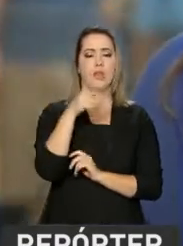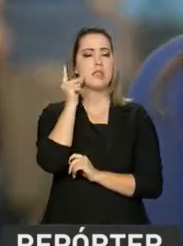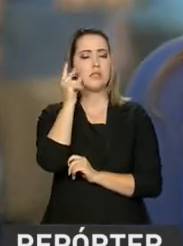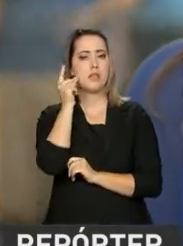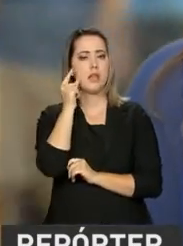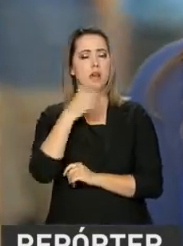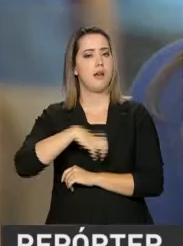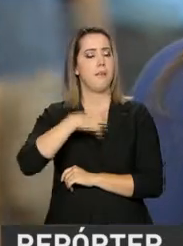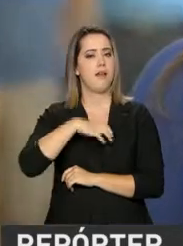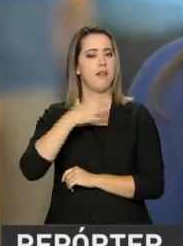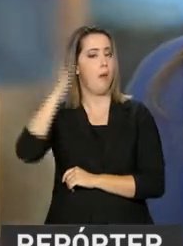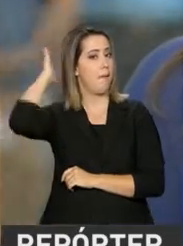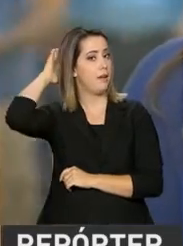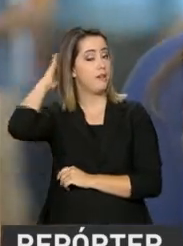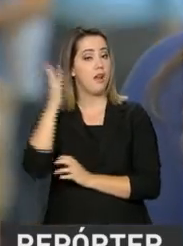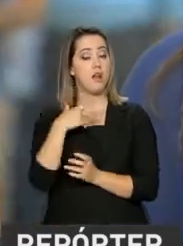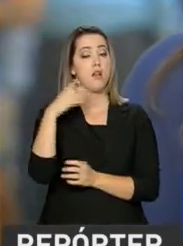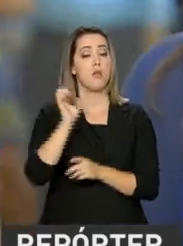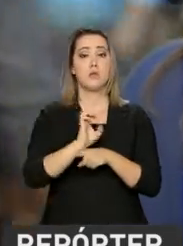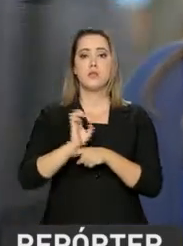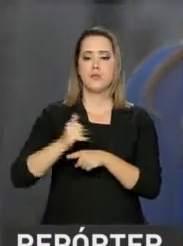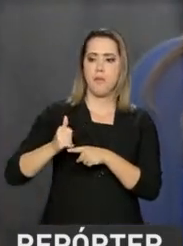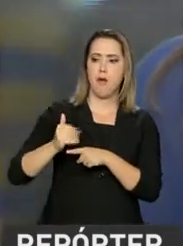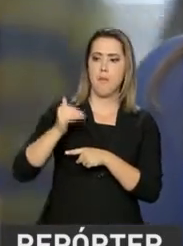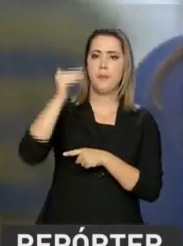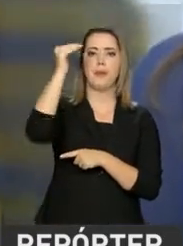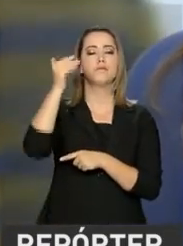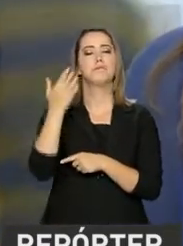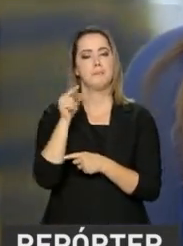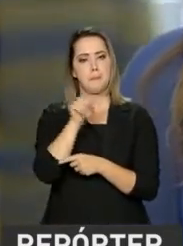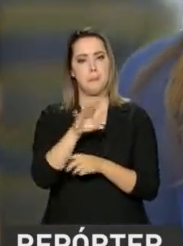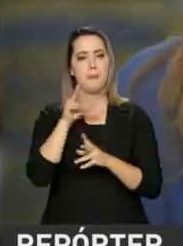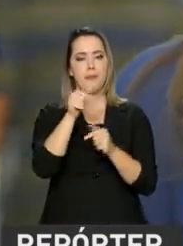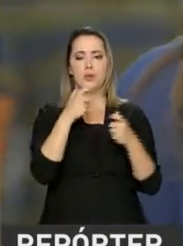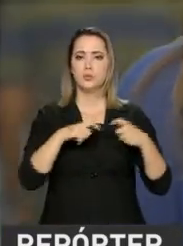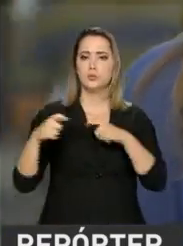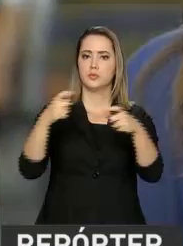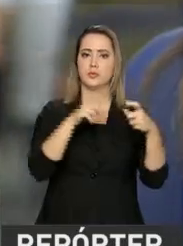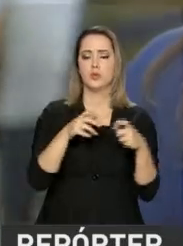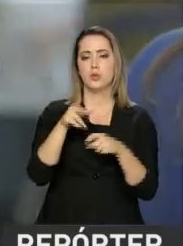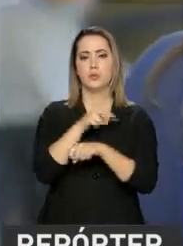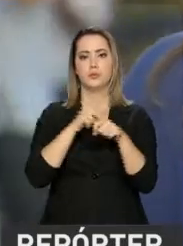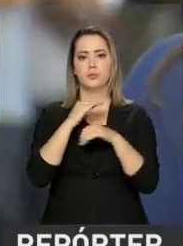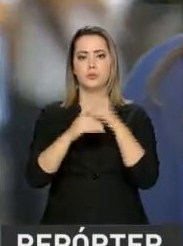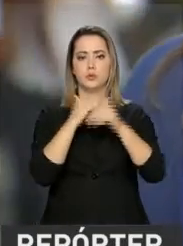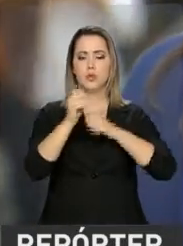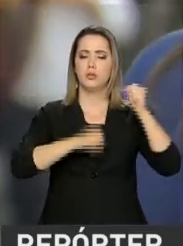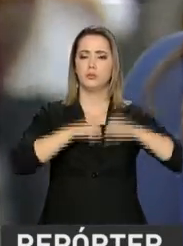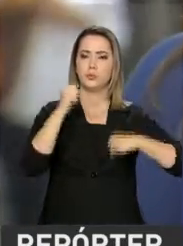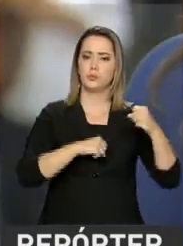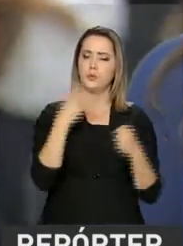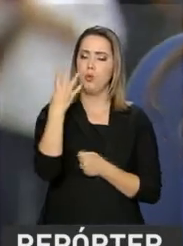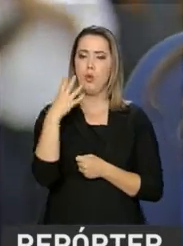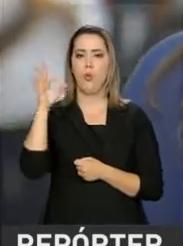e paraná foram os estados que tiveram maiores avanços no total em todas as regiões do país o crescimento da indústria foi de